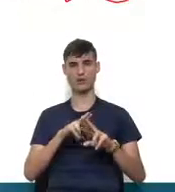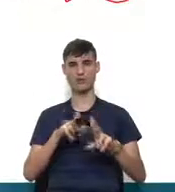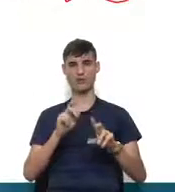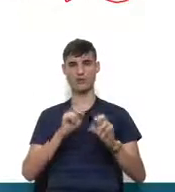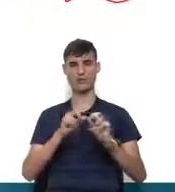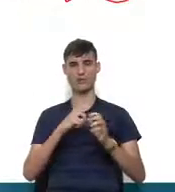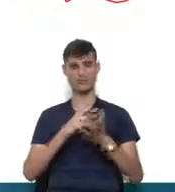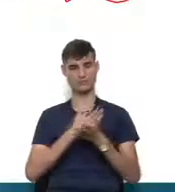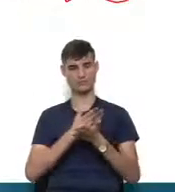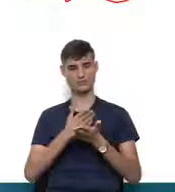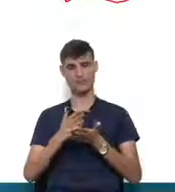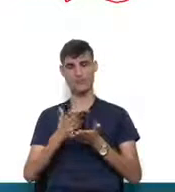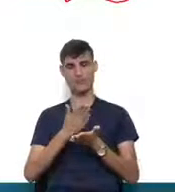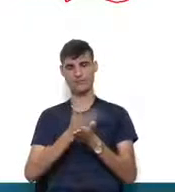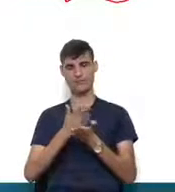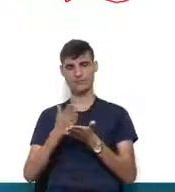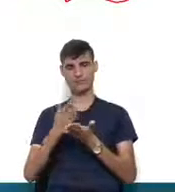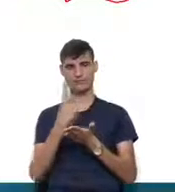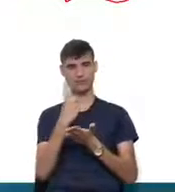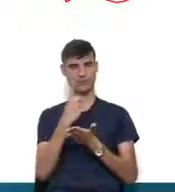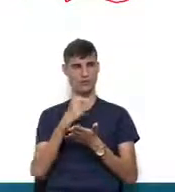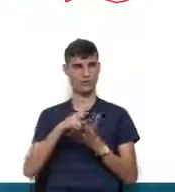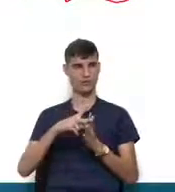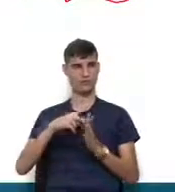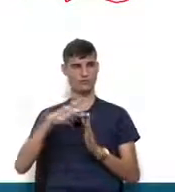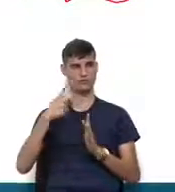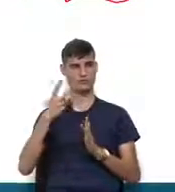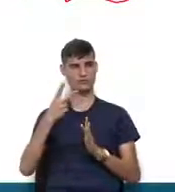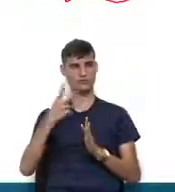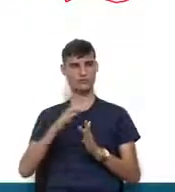nossa série, 1 elevado ao quadrado,